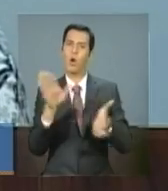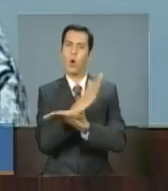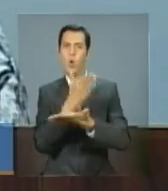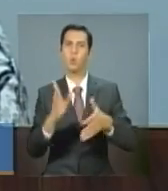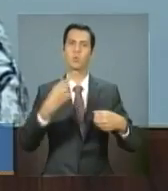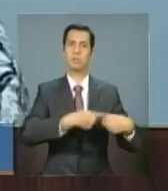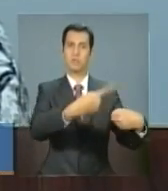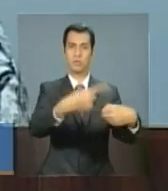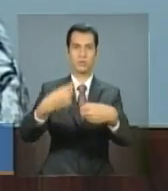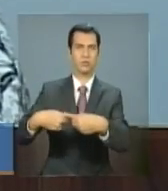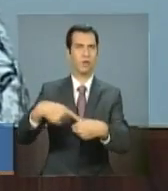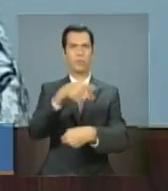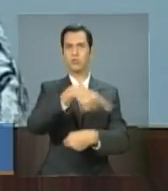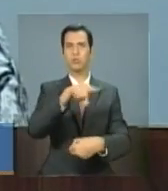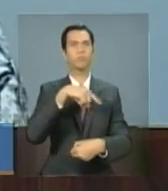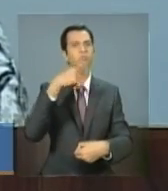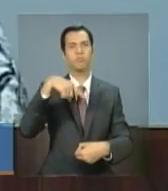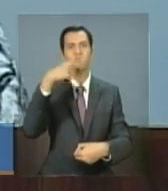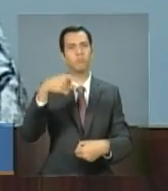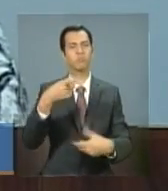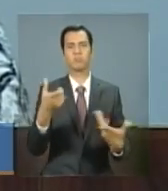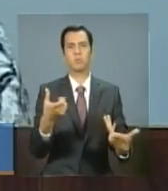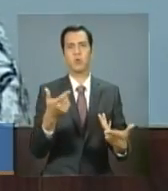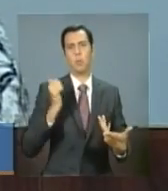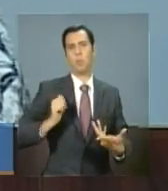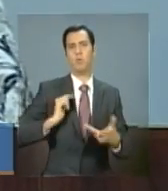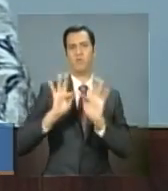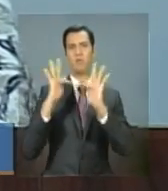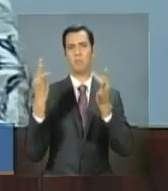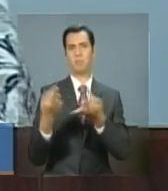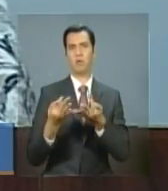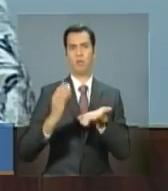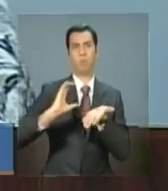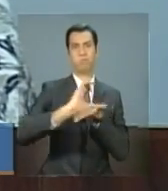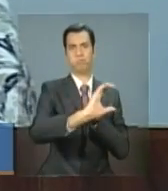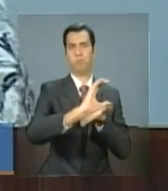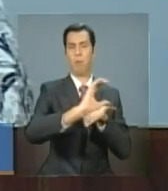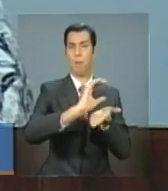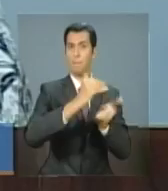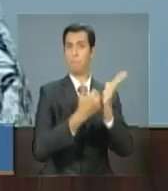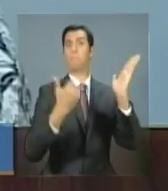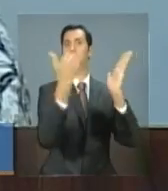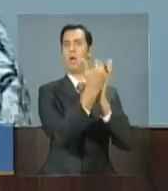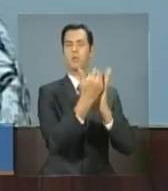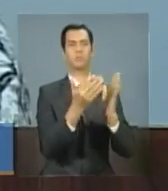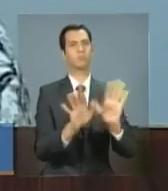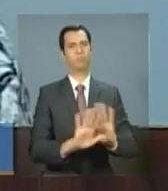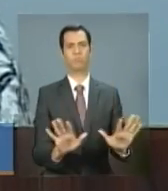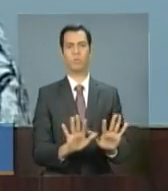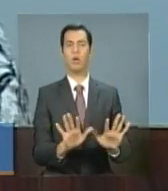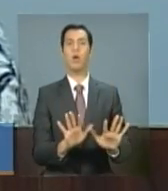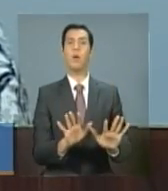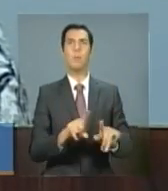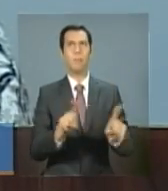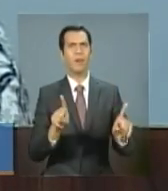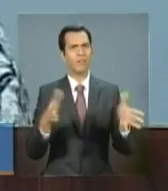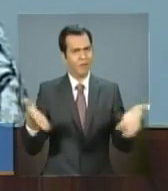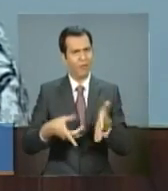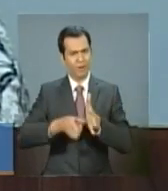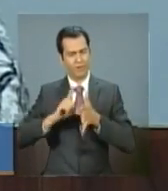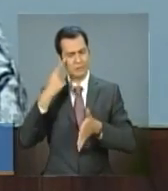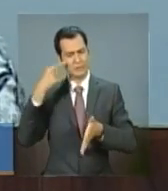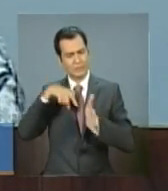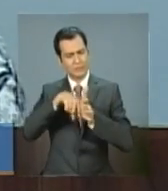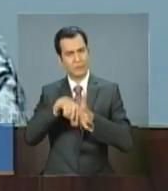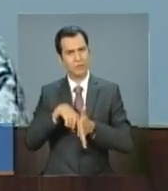mais espaço para ampliar o programa Bolsa Família poderão ampliar, e, em outros casos, nós vamos ter que fazer adaptações para municípios que